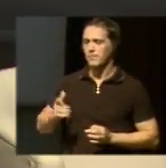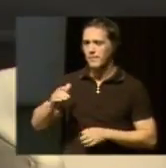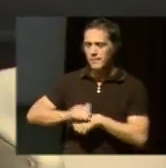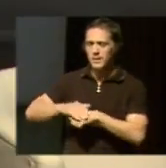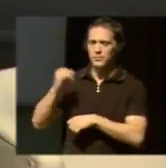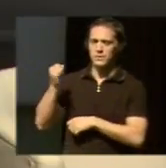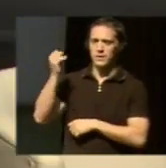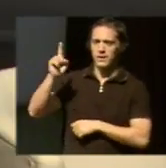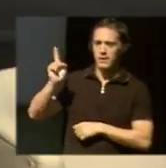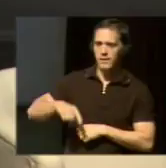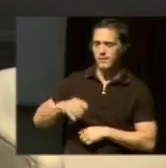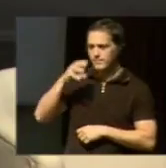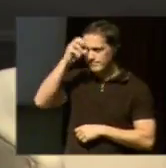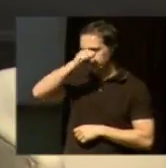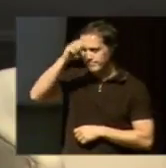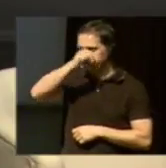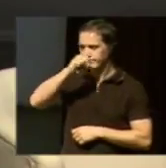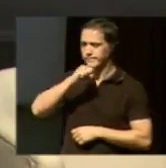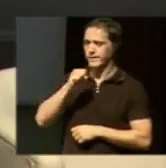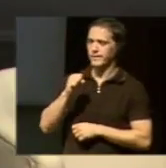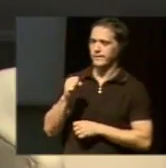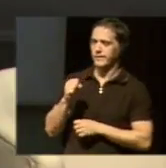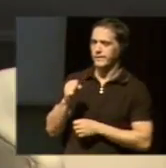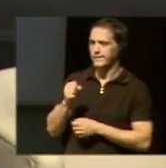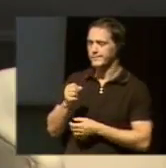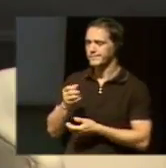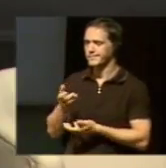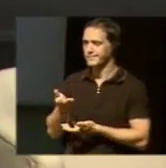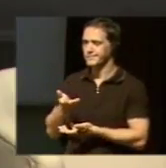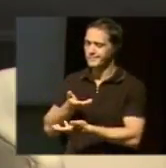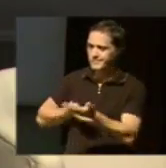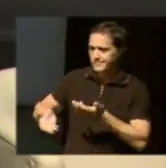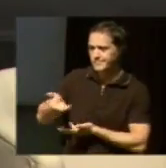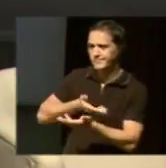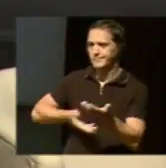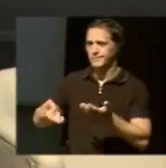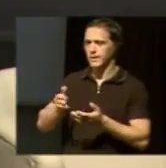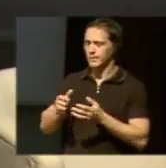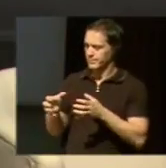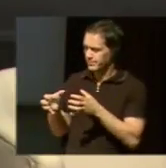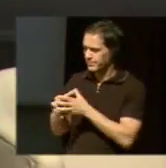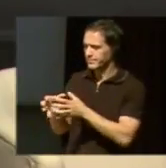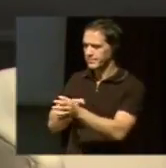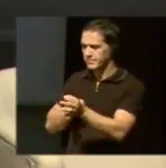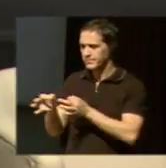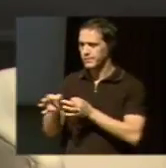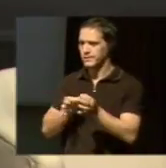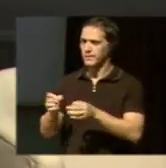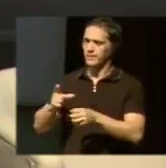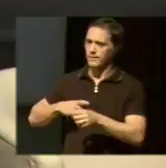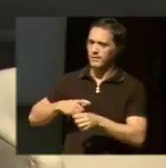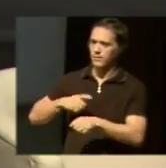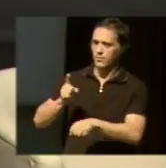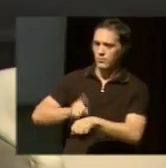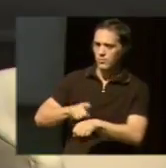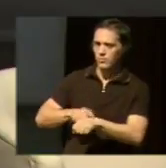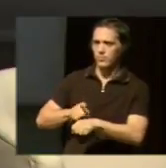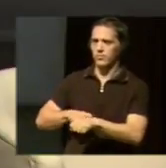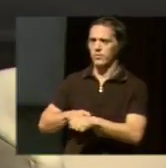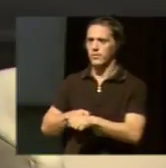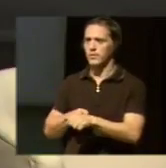o aprendizado informal, ou seja, todos esses projetos têm horários de